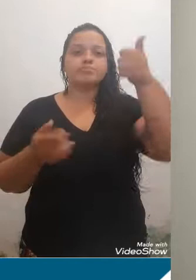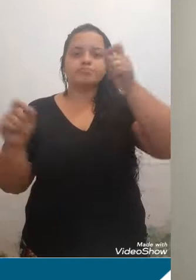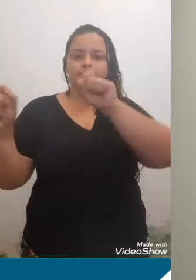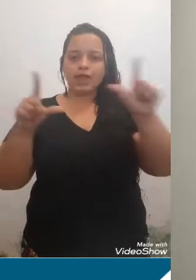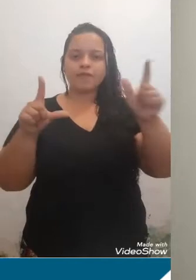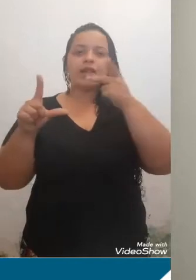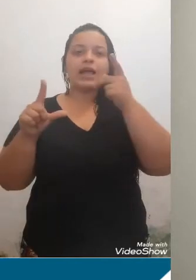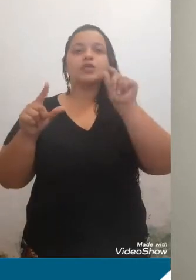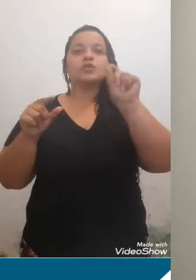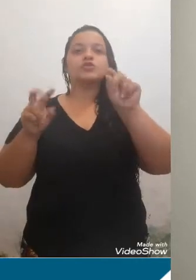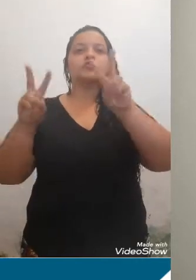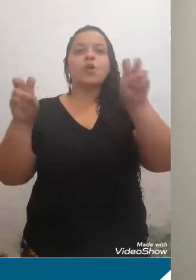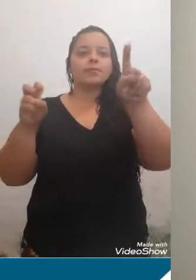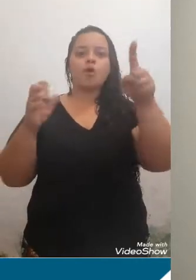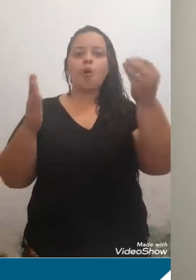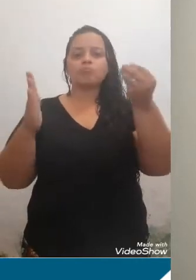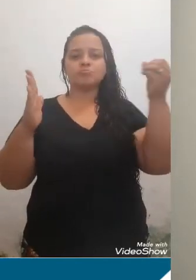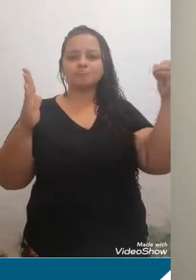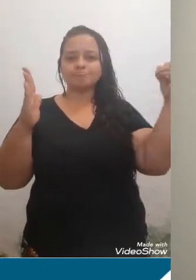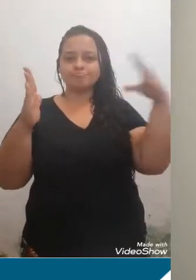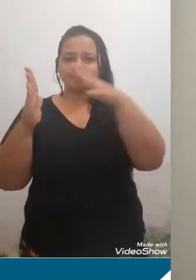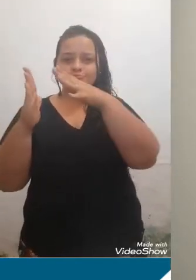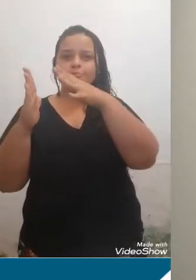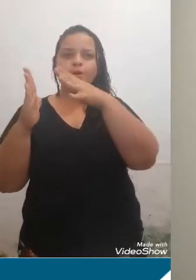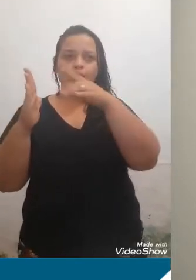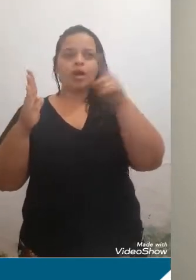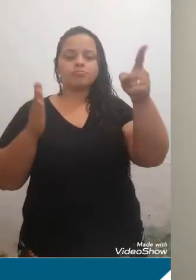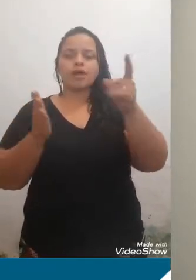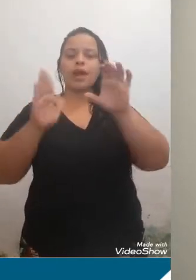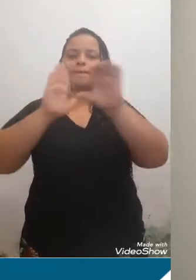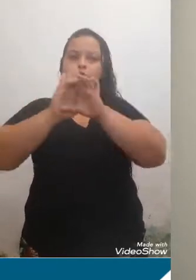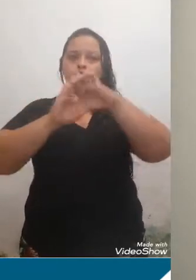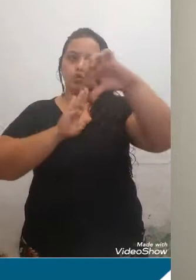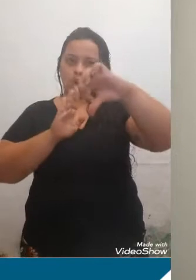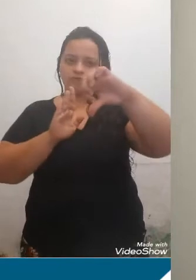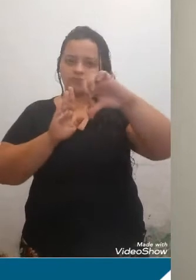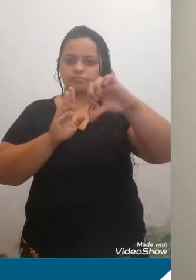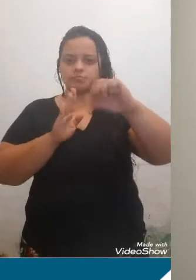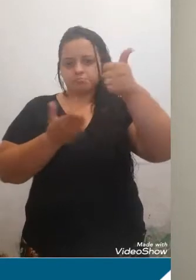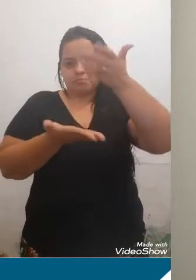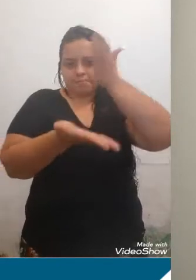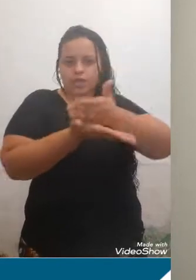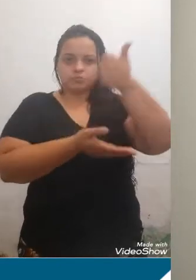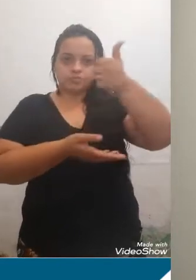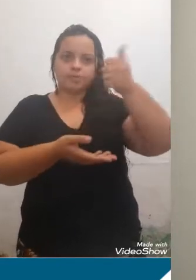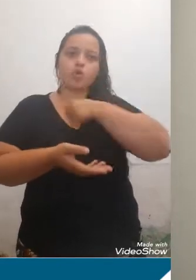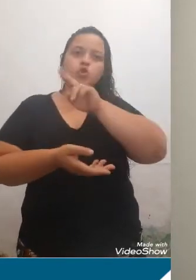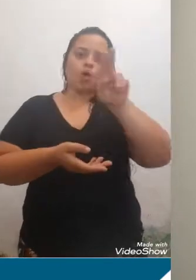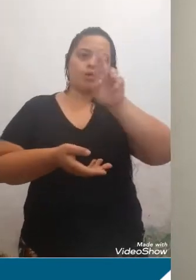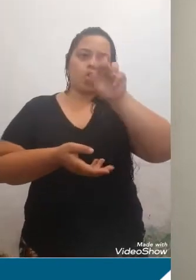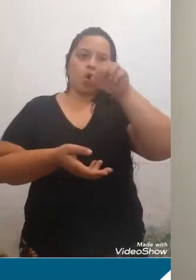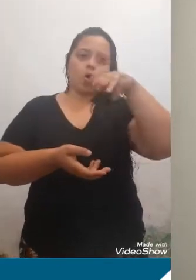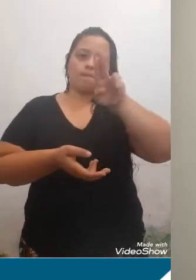Então aí, o primeiro slide está falando a respeito da reflexão da luz, que é o capítulo 9, a parte 1, tá?